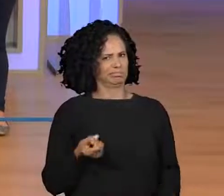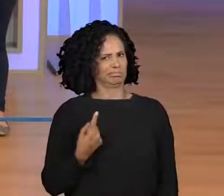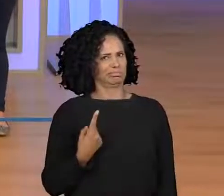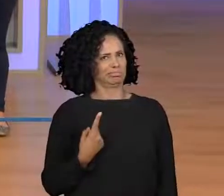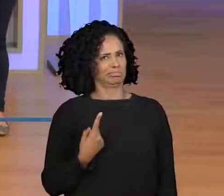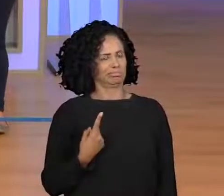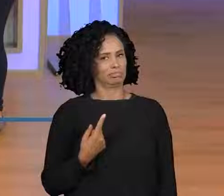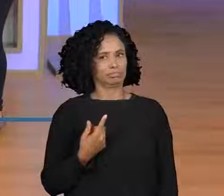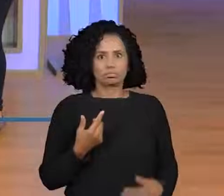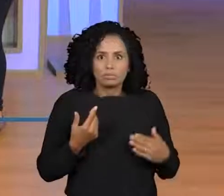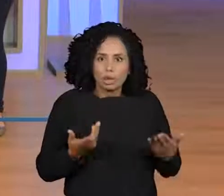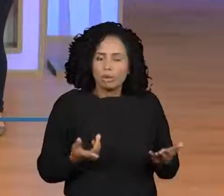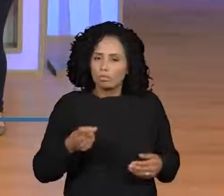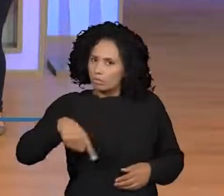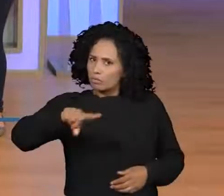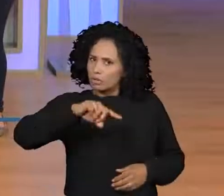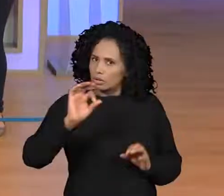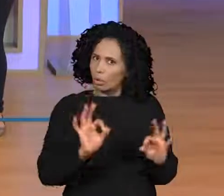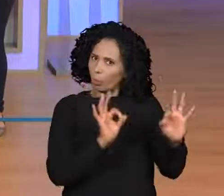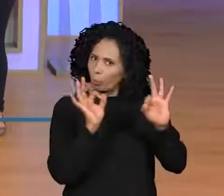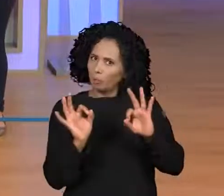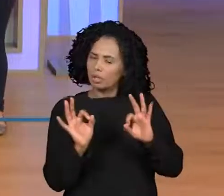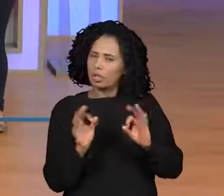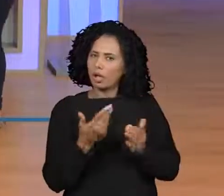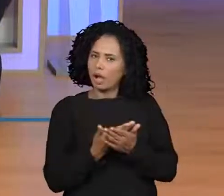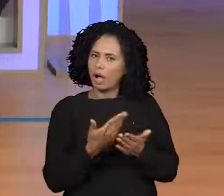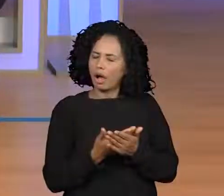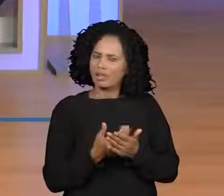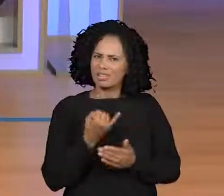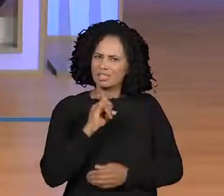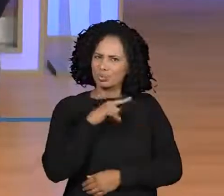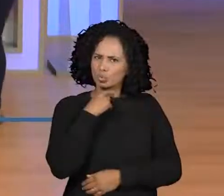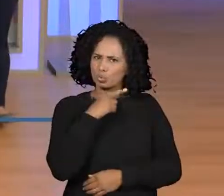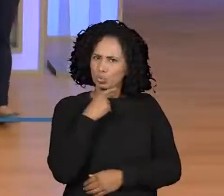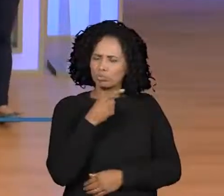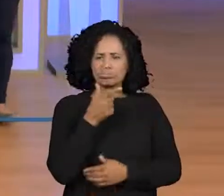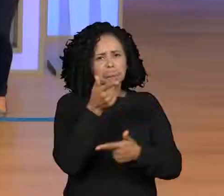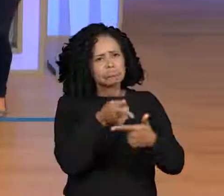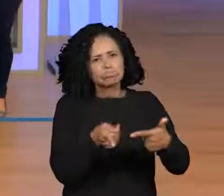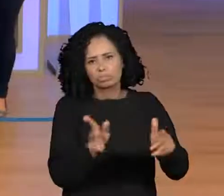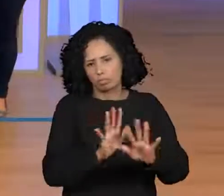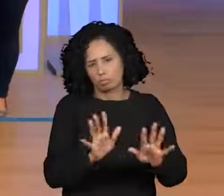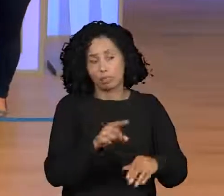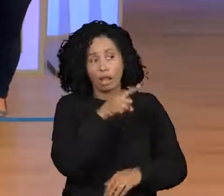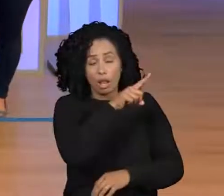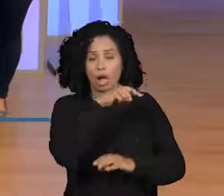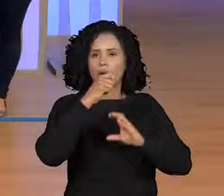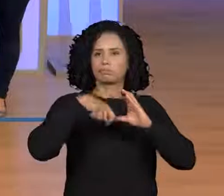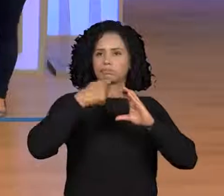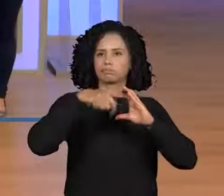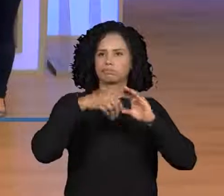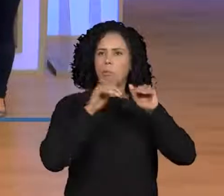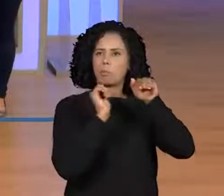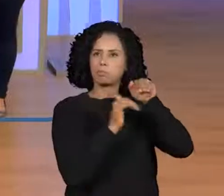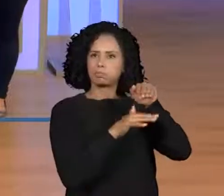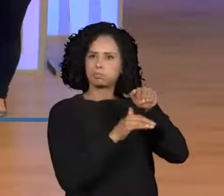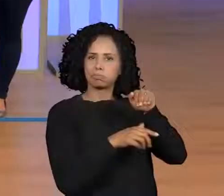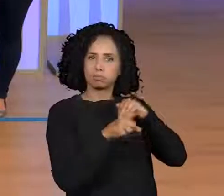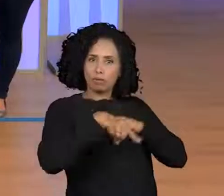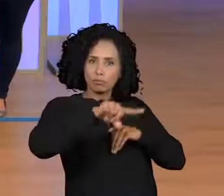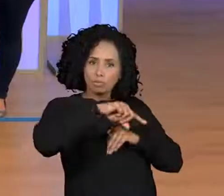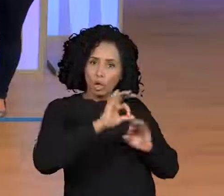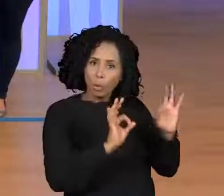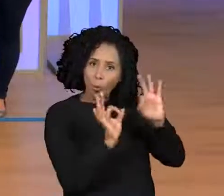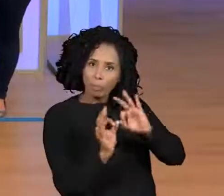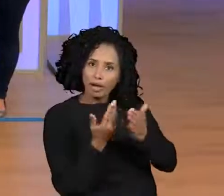vendo isso daqui, se vocês ficarem com a dúvida, depois é só voltar a aula. Então, a altura, a